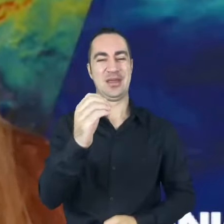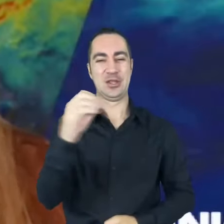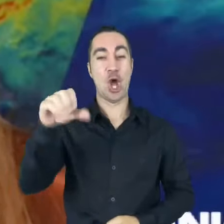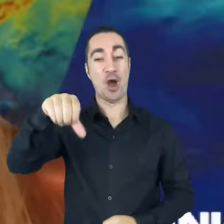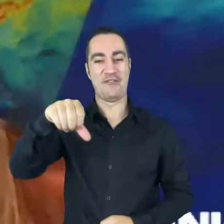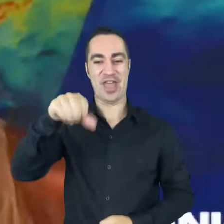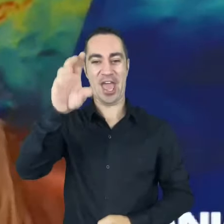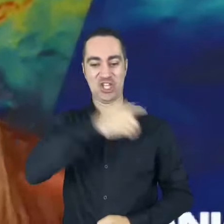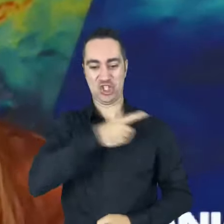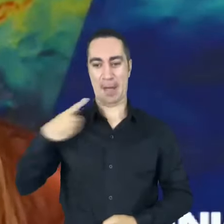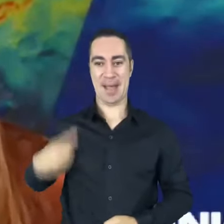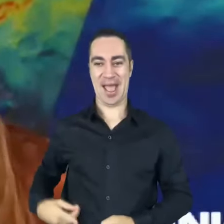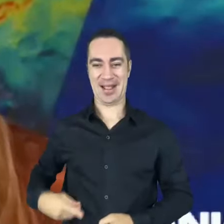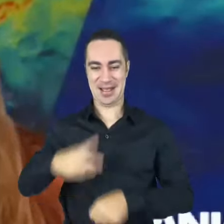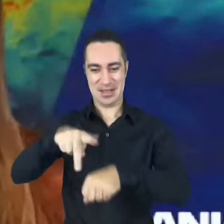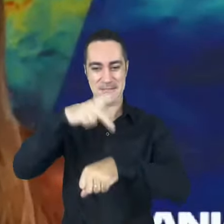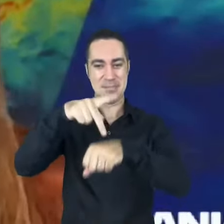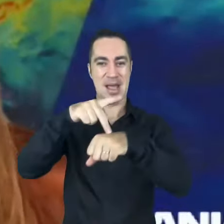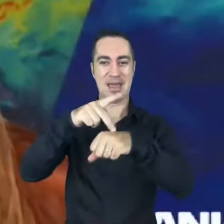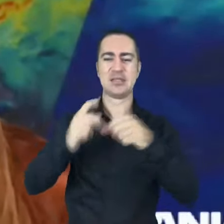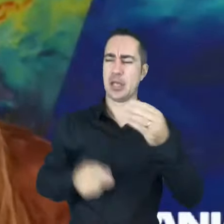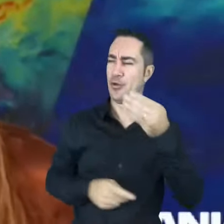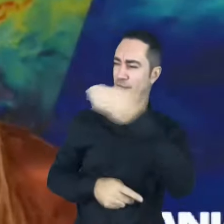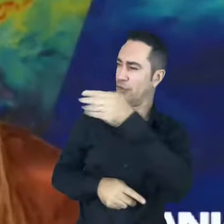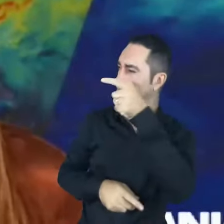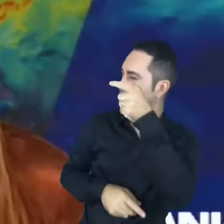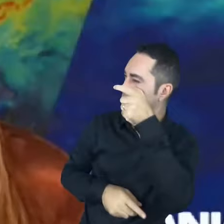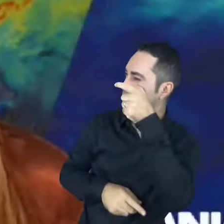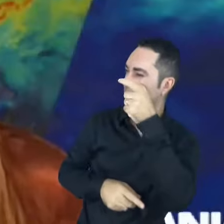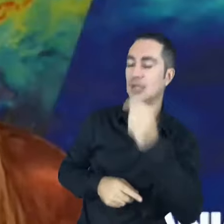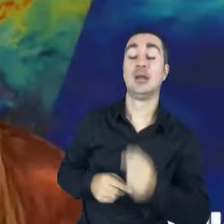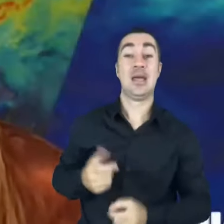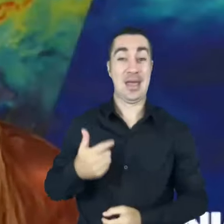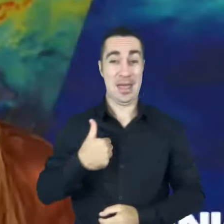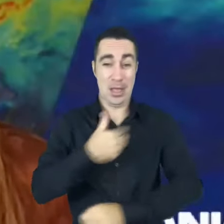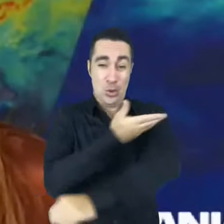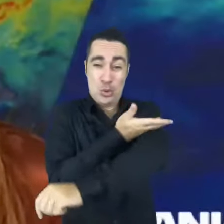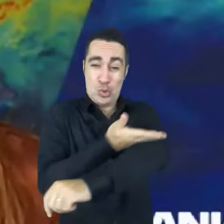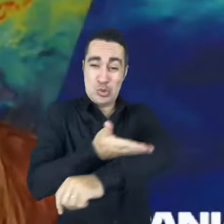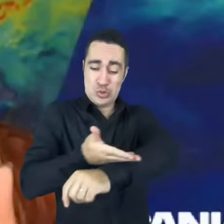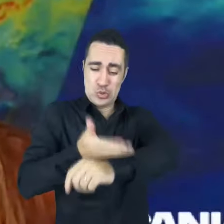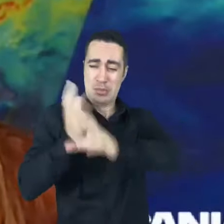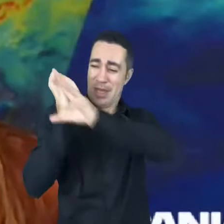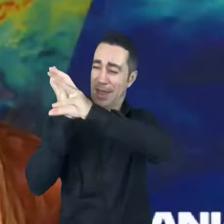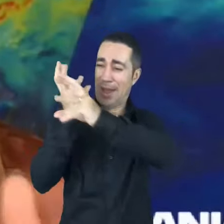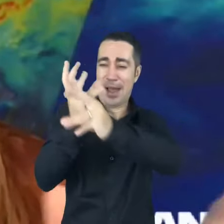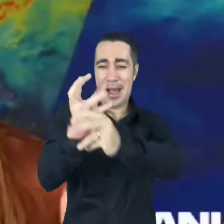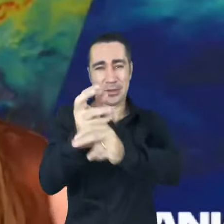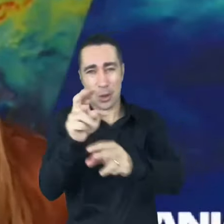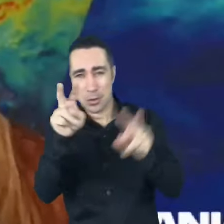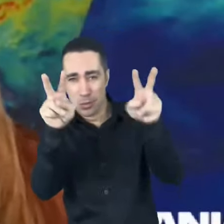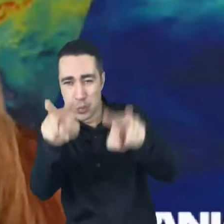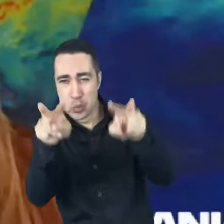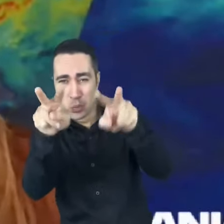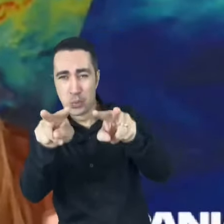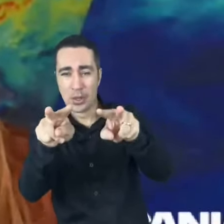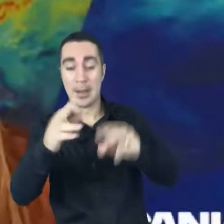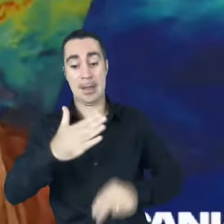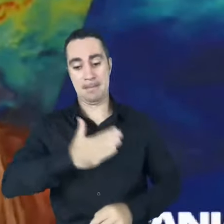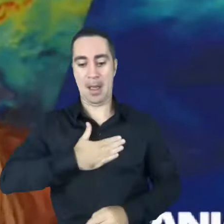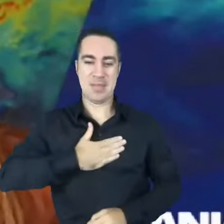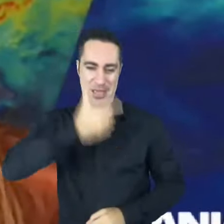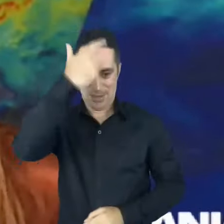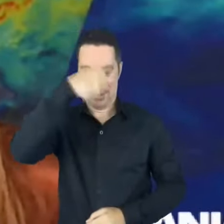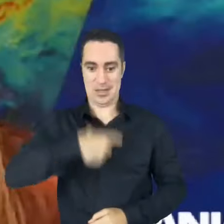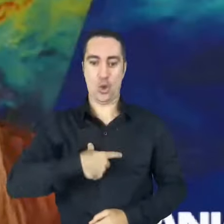Eu sigo essa conferência por muitos anos. E, para mim, eu acho que o que está